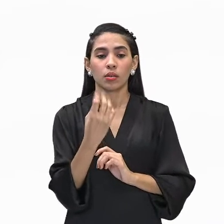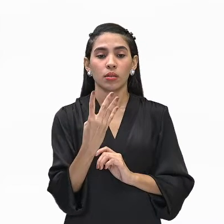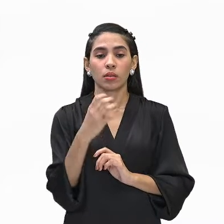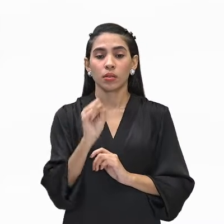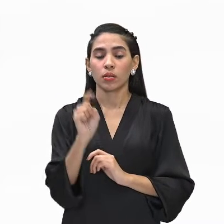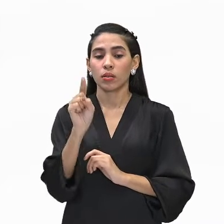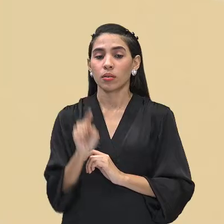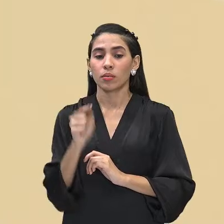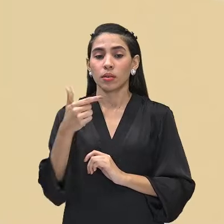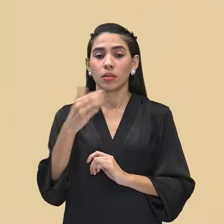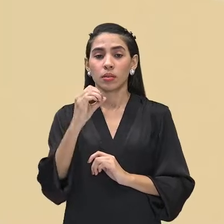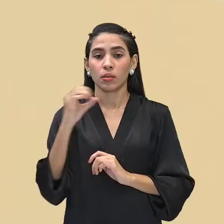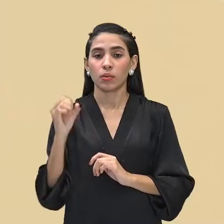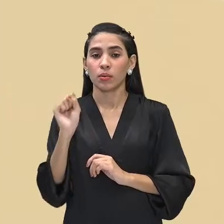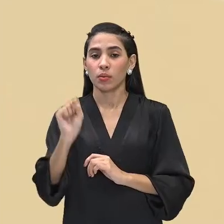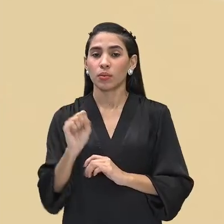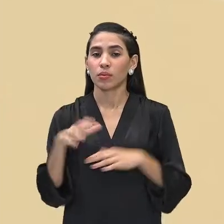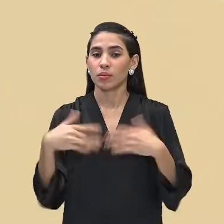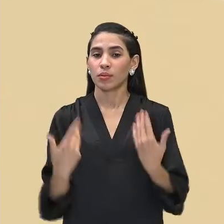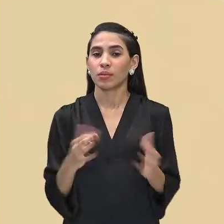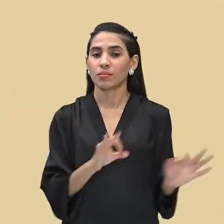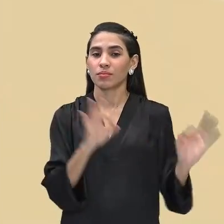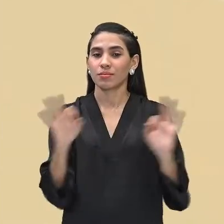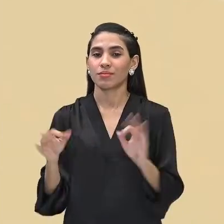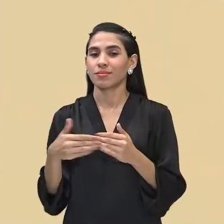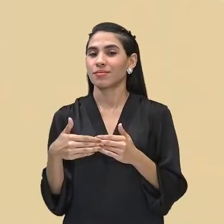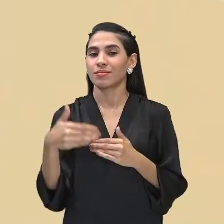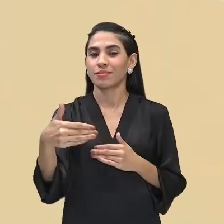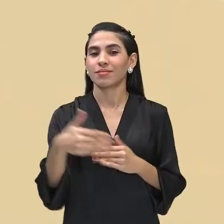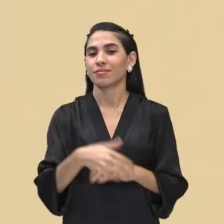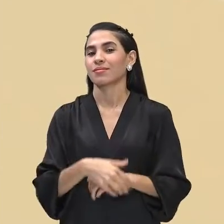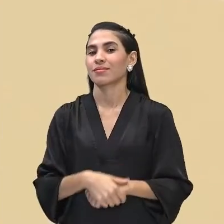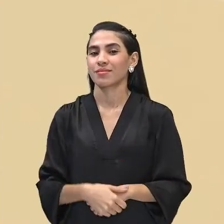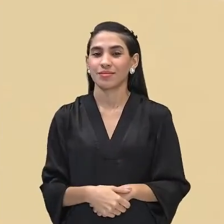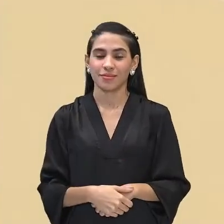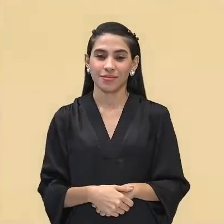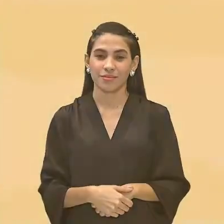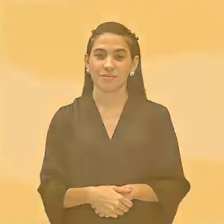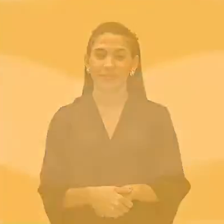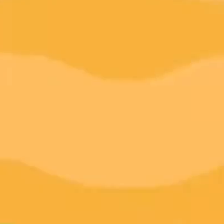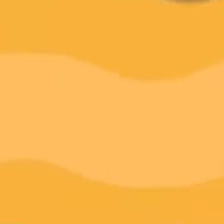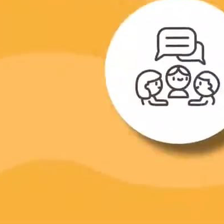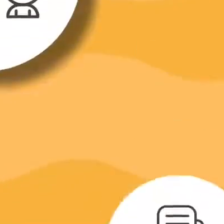11.648/2008. Então, meus queridos, vamos iniciar nossa aula?